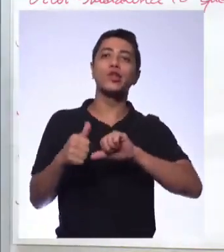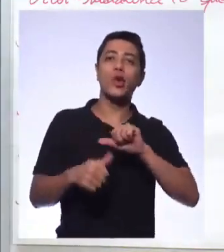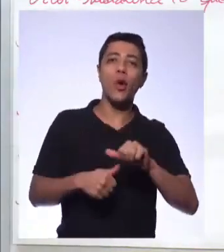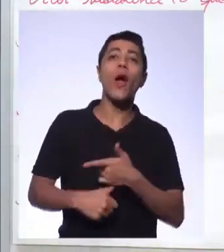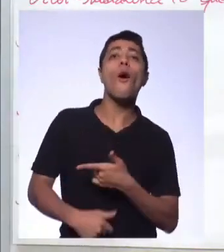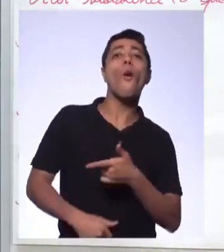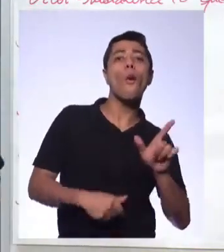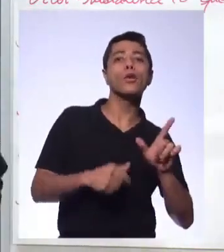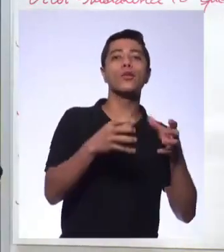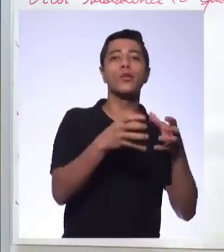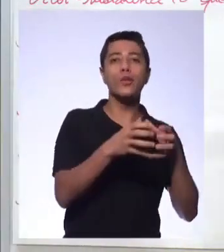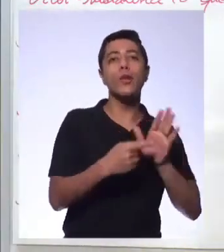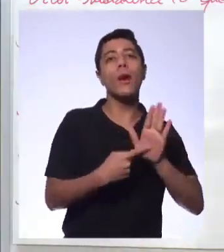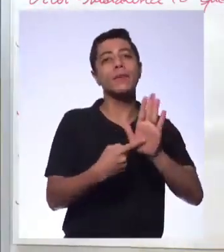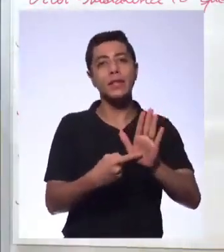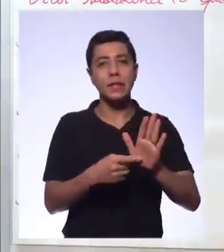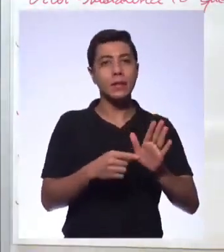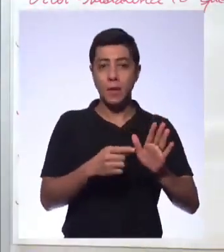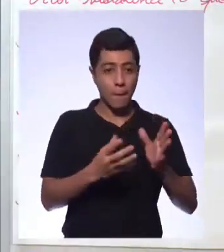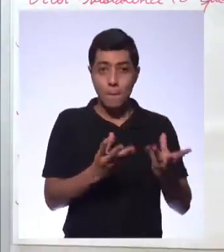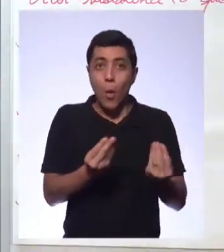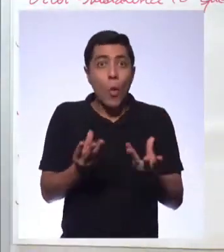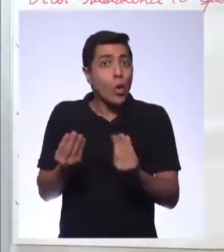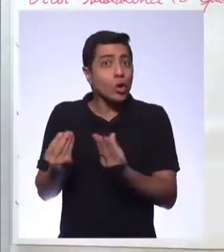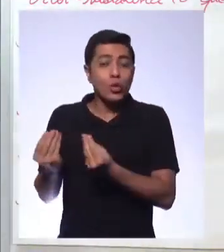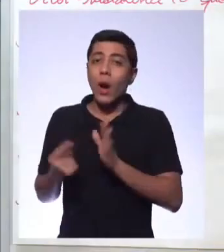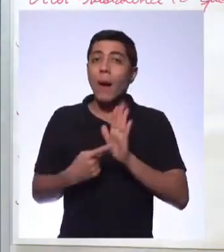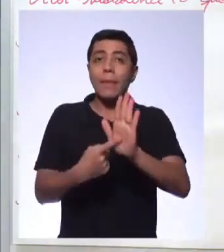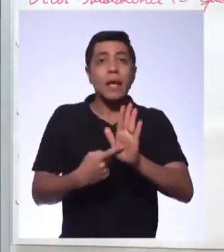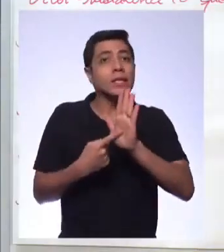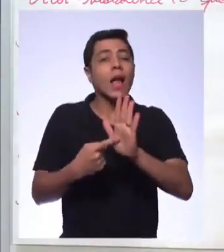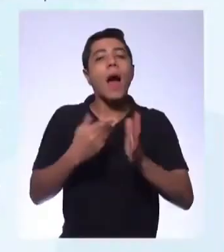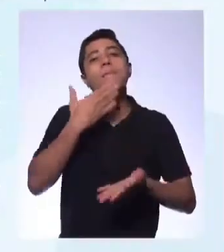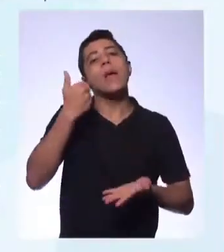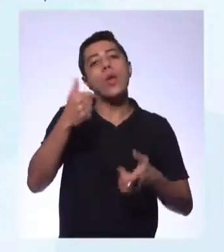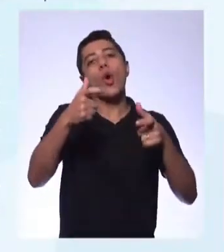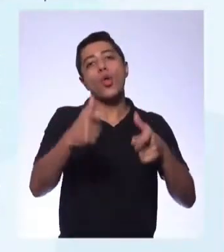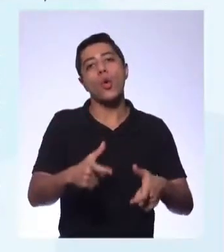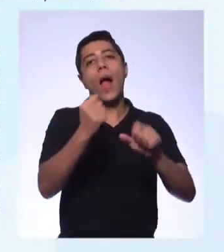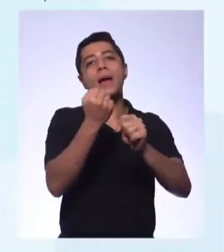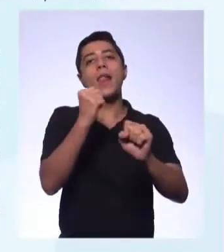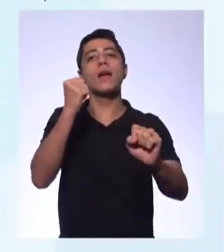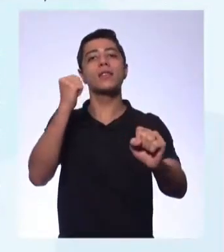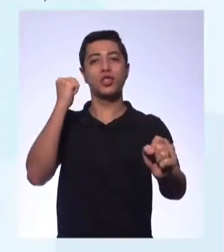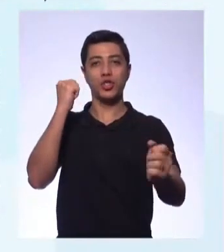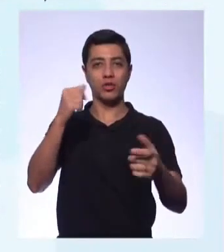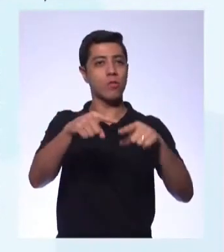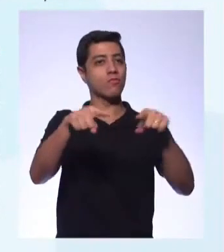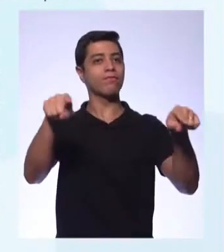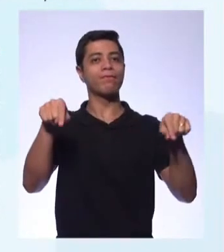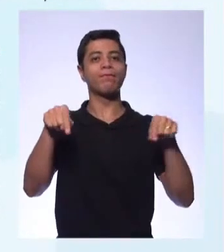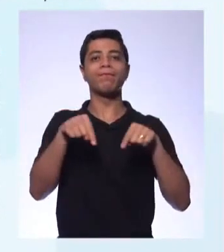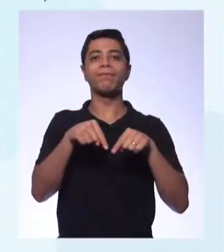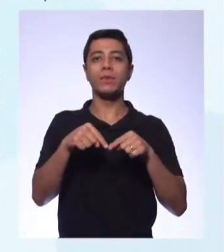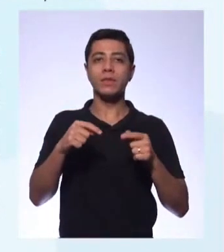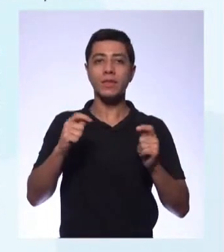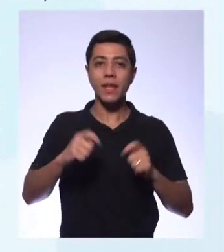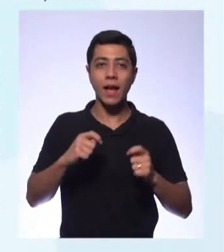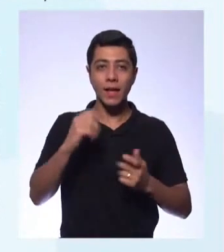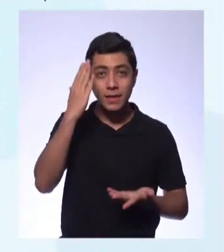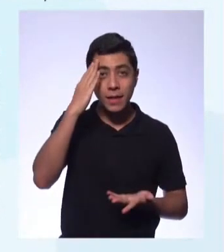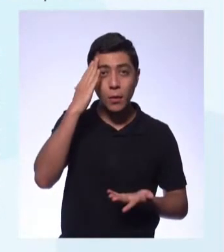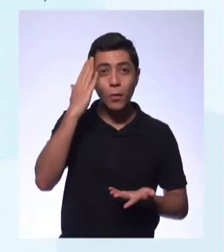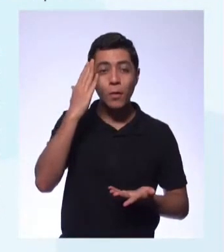externo, algo do tipo, tá bom? Então, gente, a quantidade de público que você pretende atingir também tem que ser adequada a esse espaço,